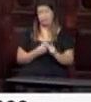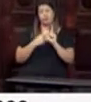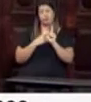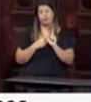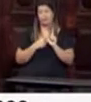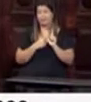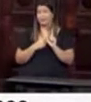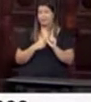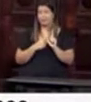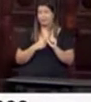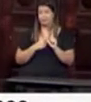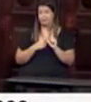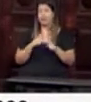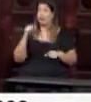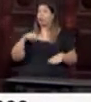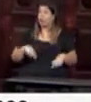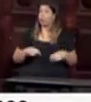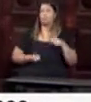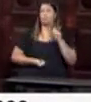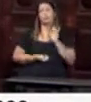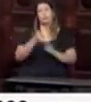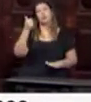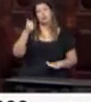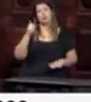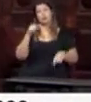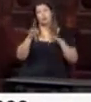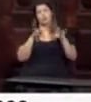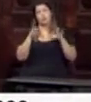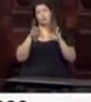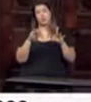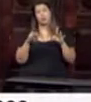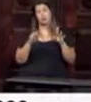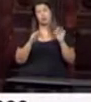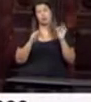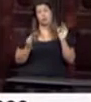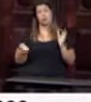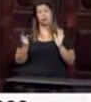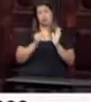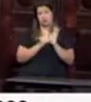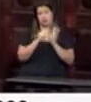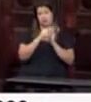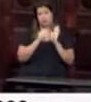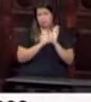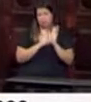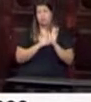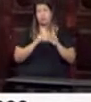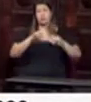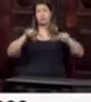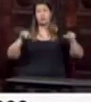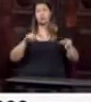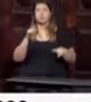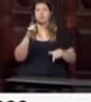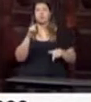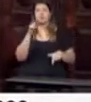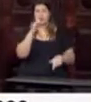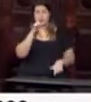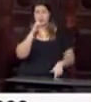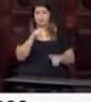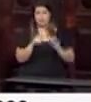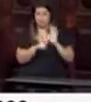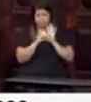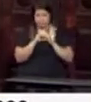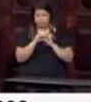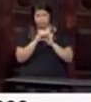casa melhorou o projeto, acrescentando outras possibilidades de antecipação. Porém, não existe nenhuma